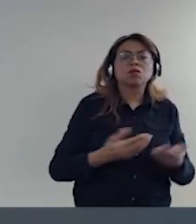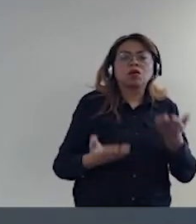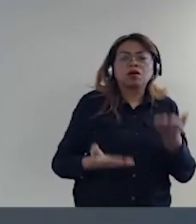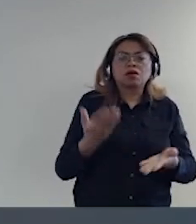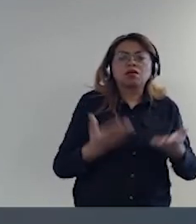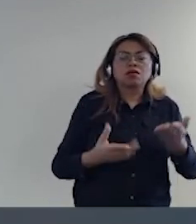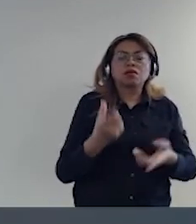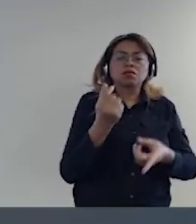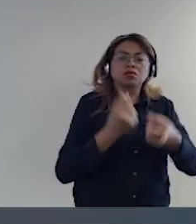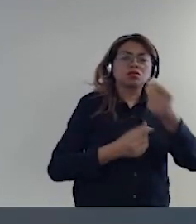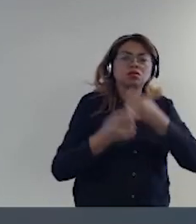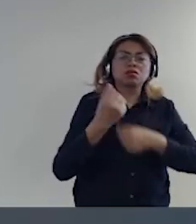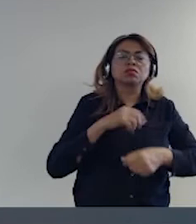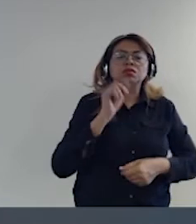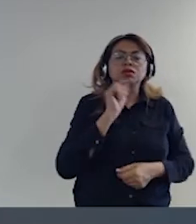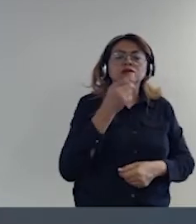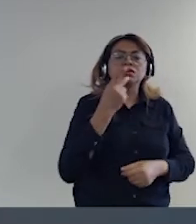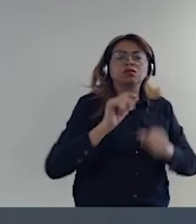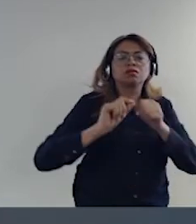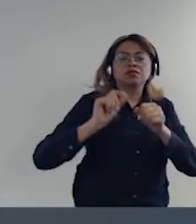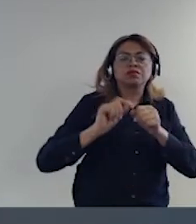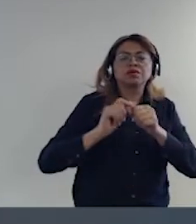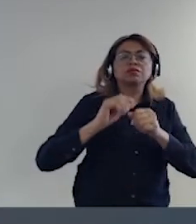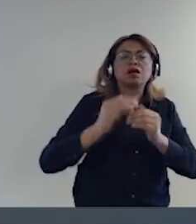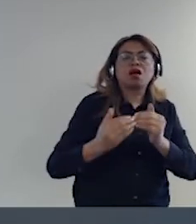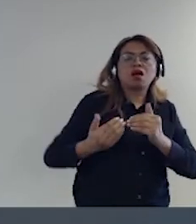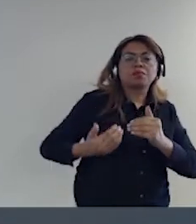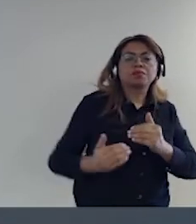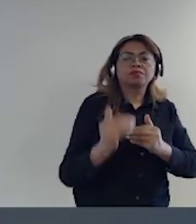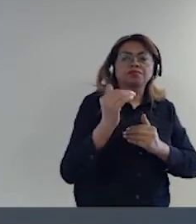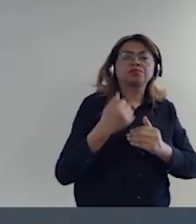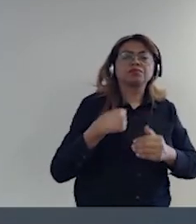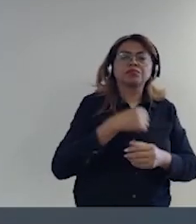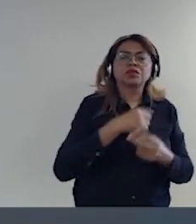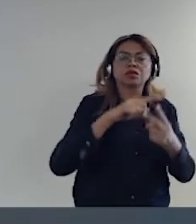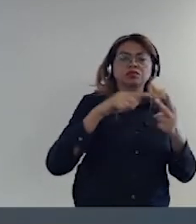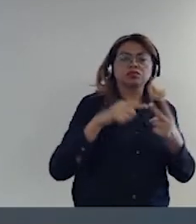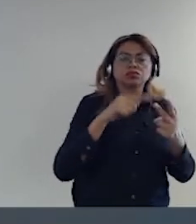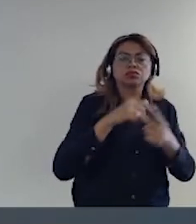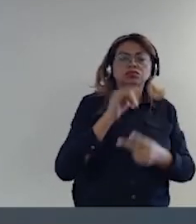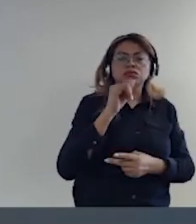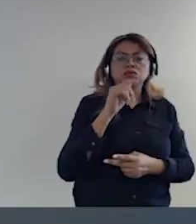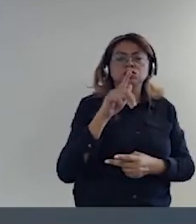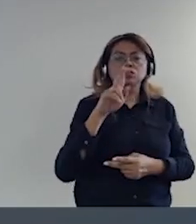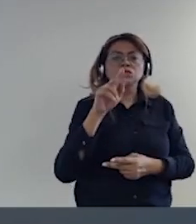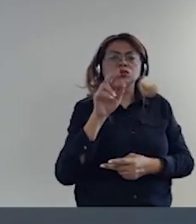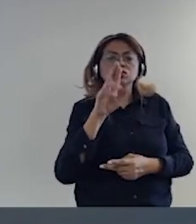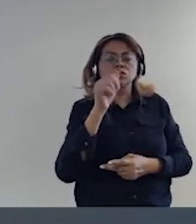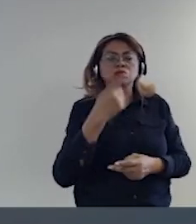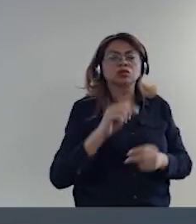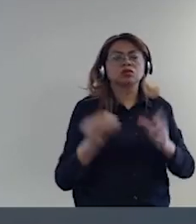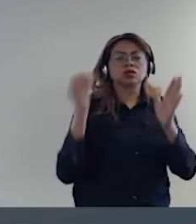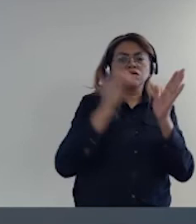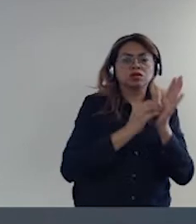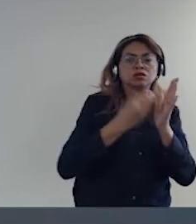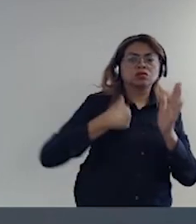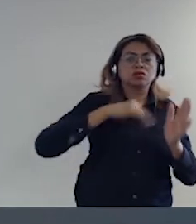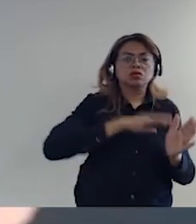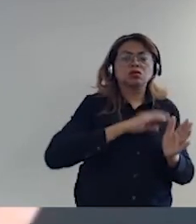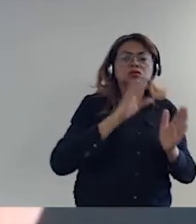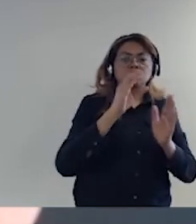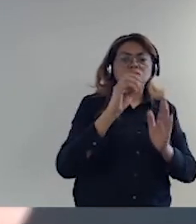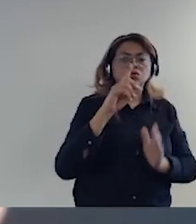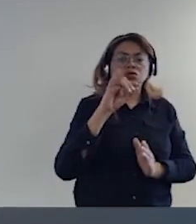né, na verdade, ele é induzido, ele é inferido a partir de duas figuras, sobretudo, no nosso código. Em matéria de